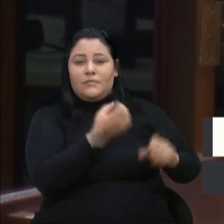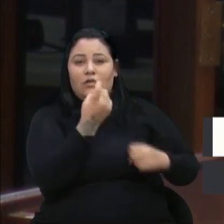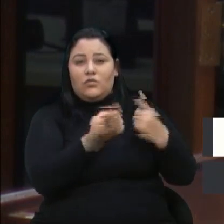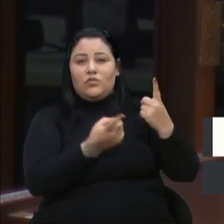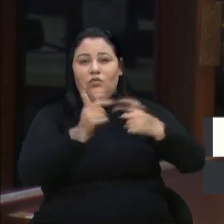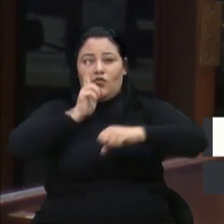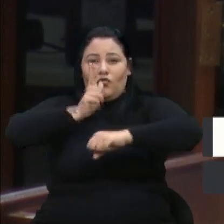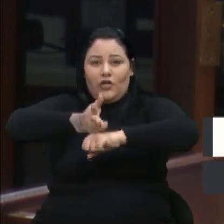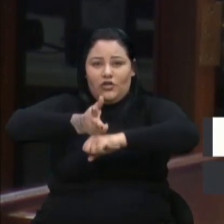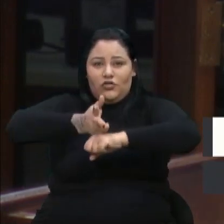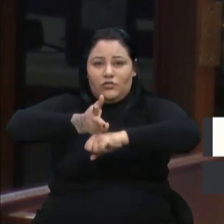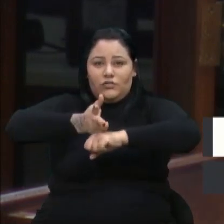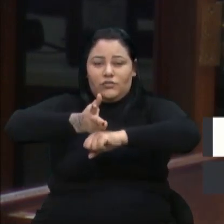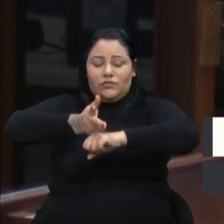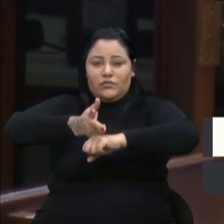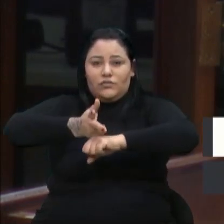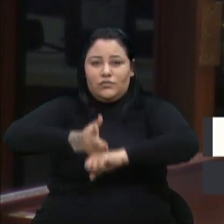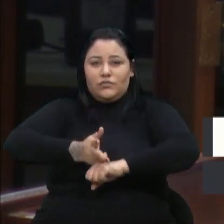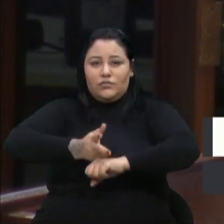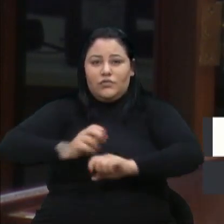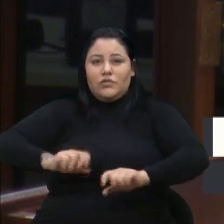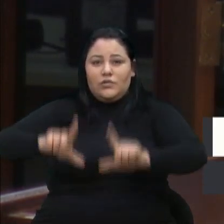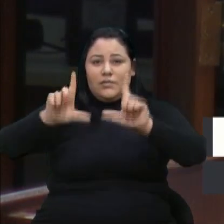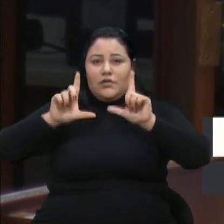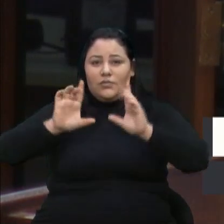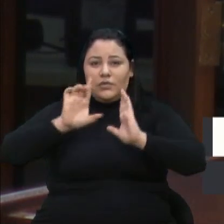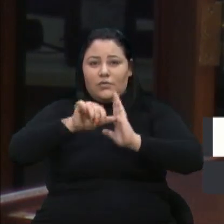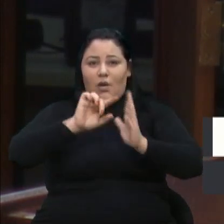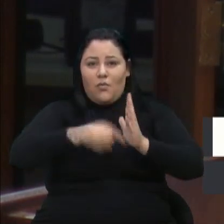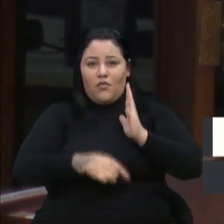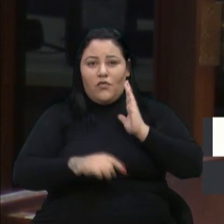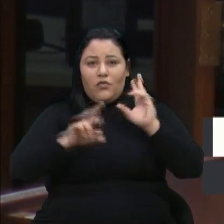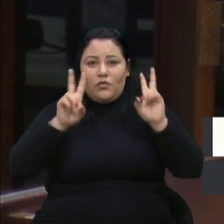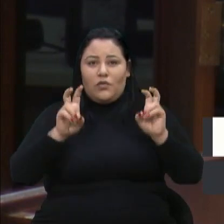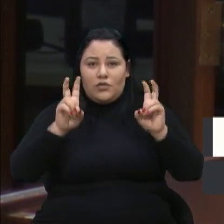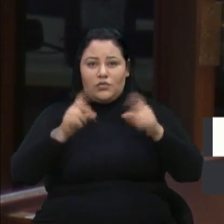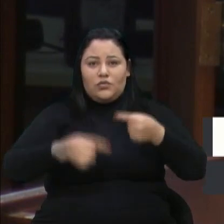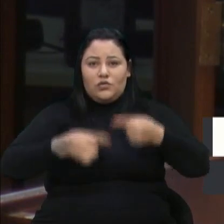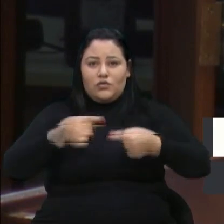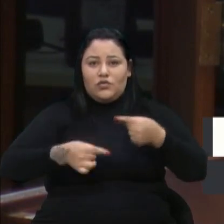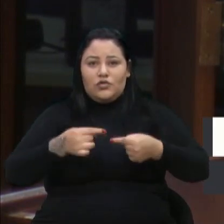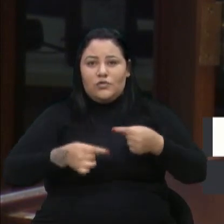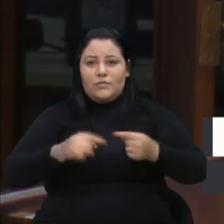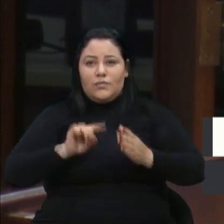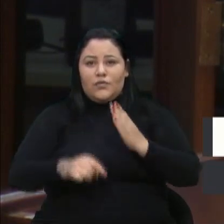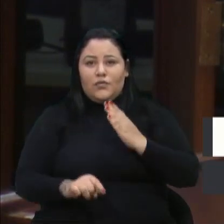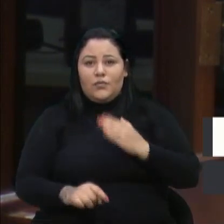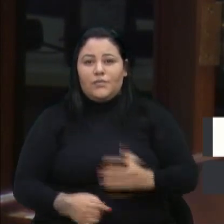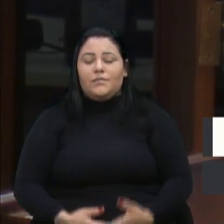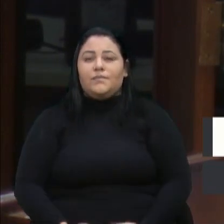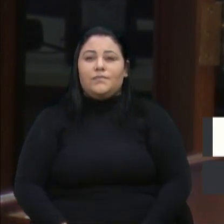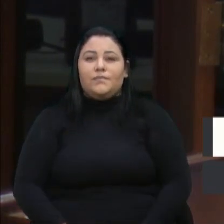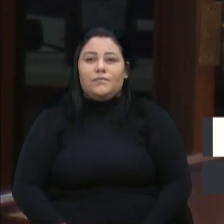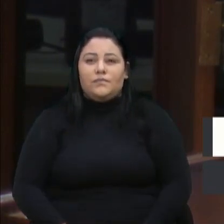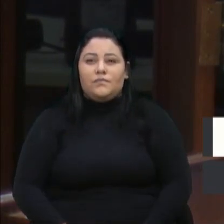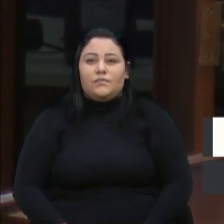algumas imagens para depois entrar no tema que eu vou debater mais profundamente.